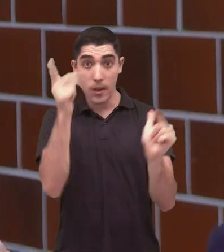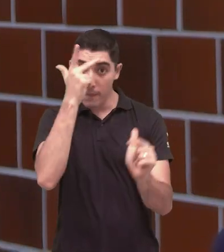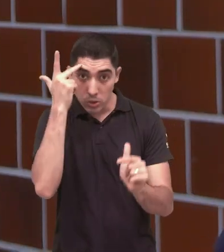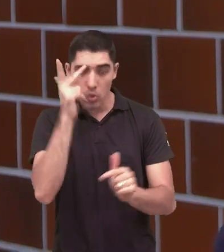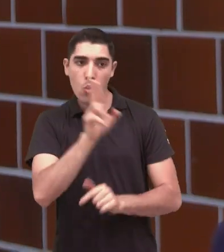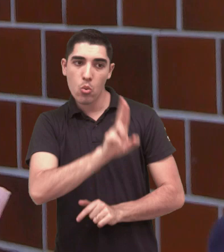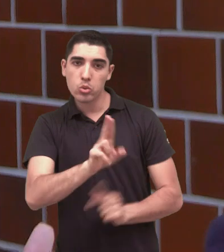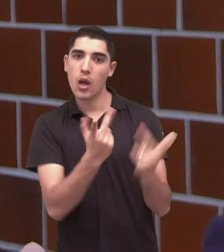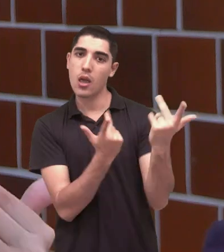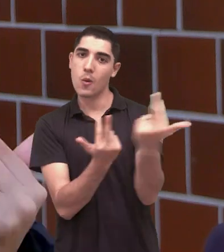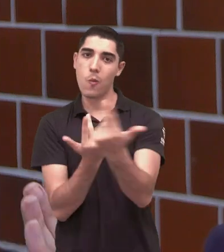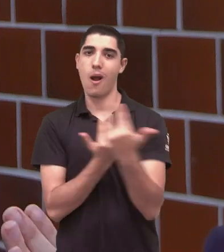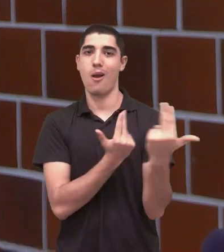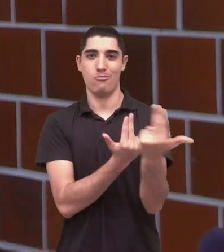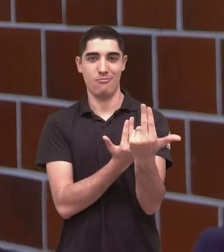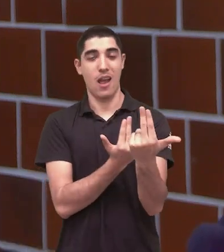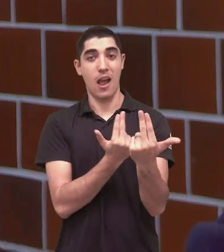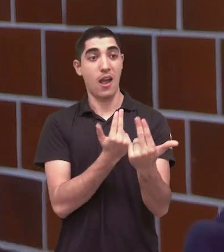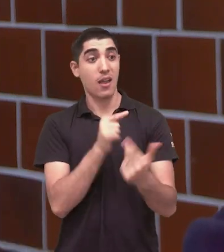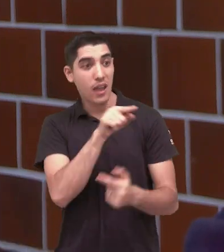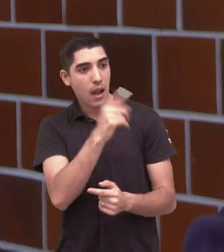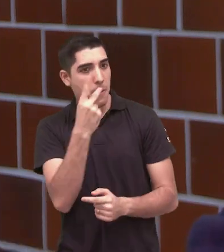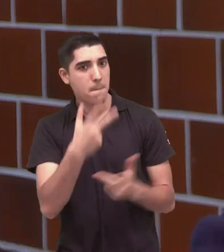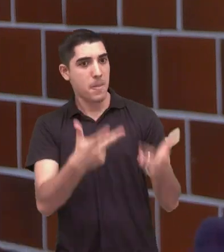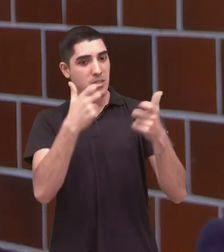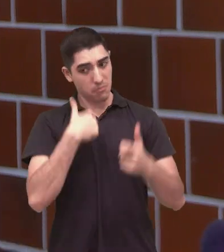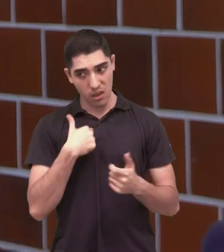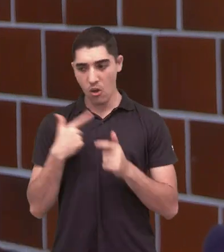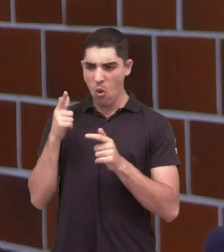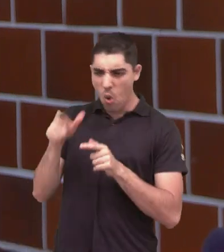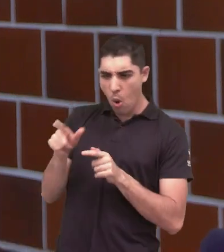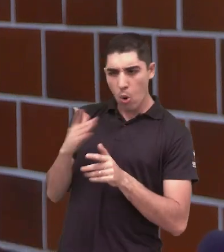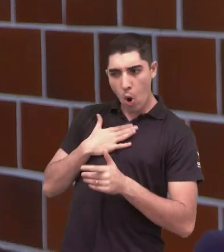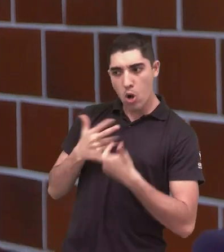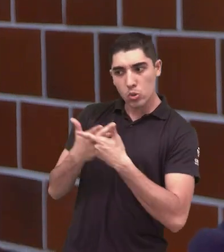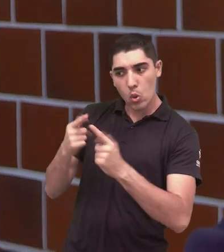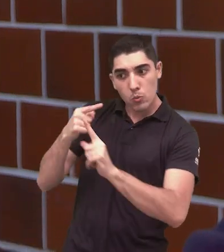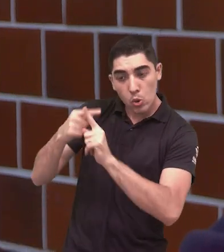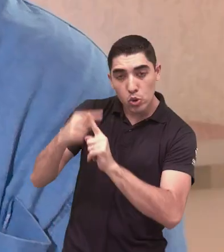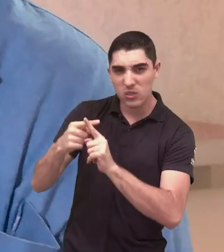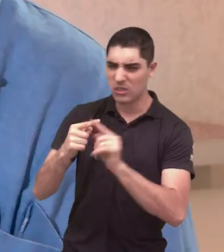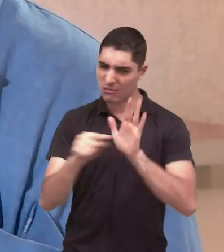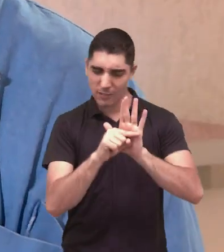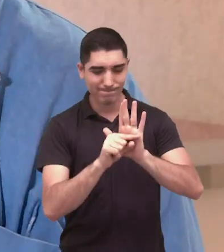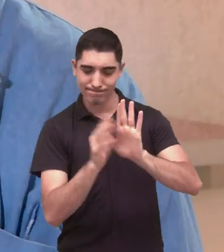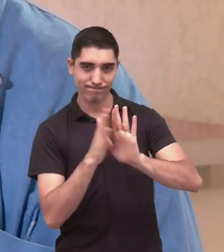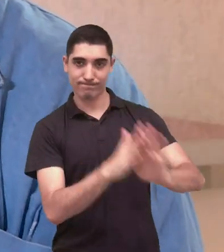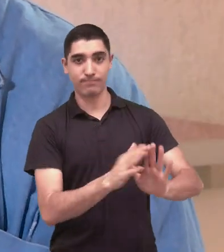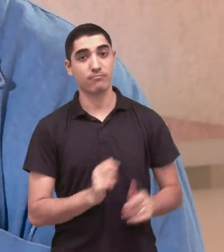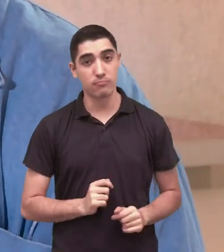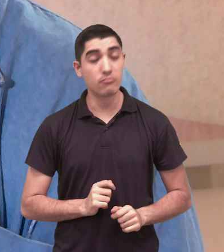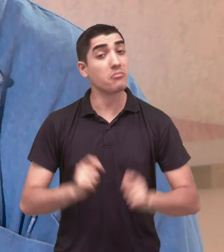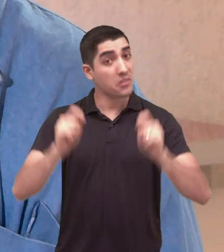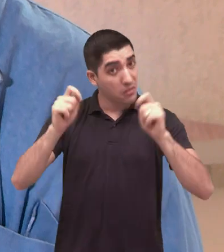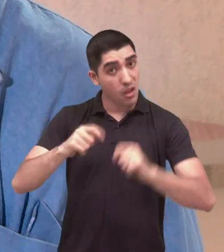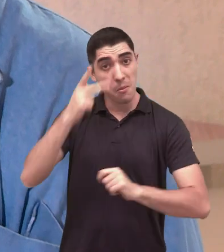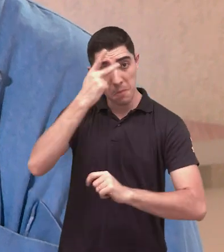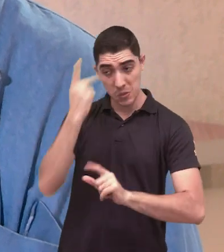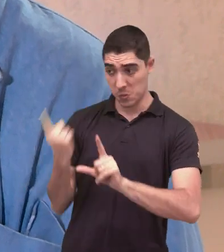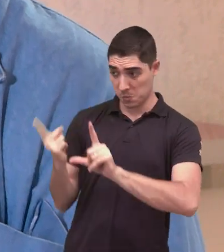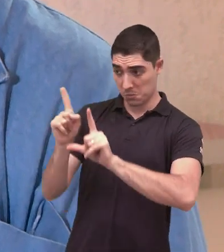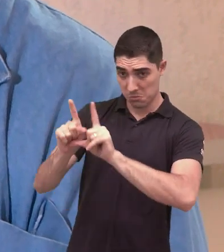também, porque a partir do momento que uma pessoa começa, você vai criando uma reação e todo mundo consegue ficar num ambiente confortável. É possível encontrar pontos